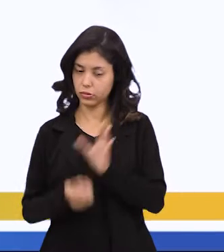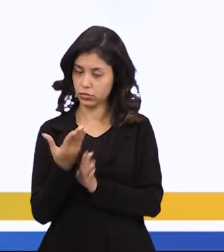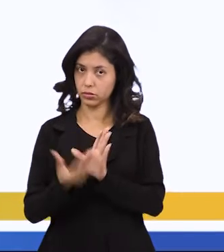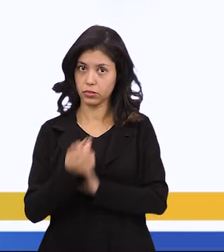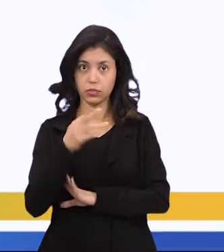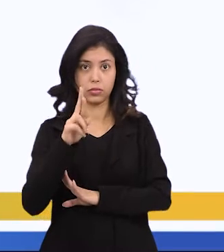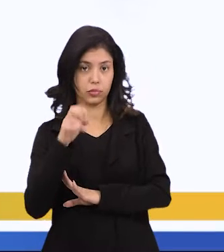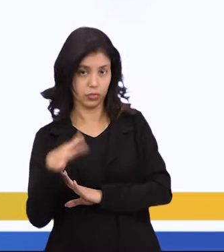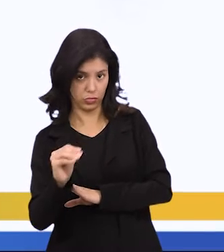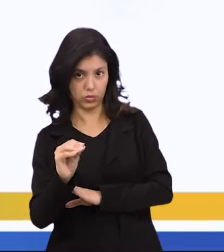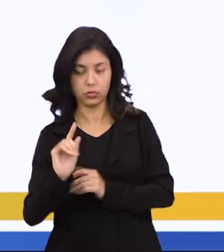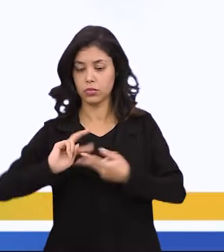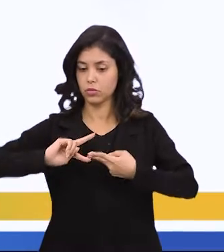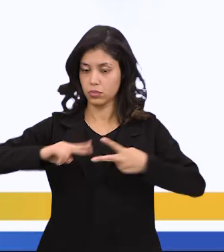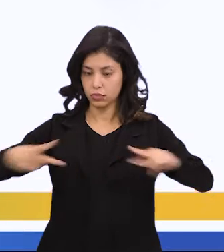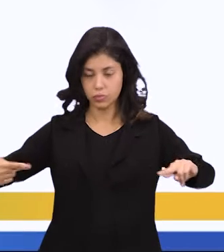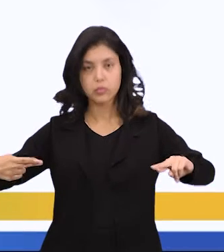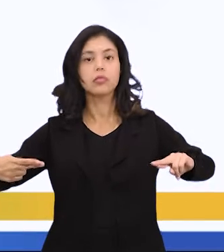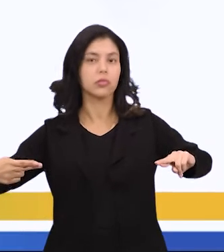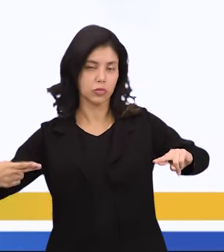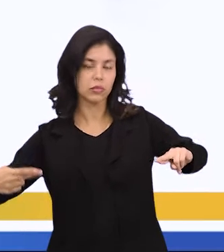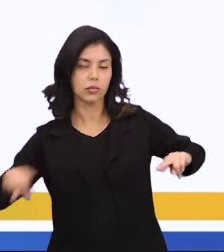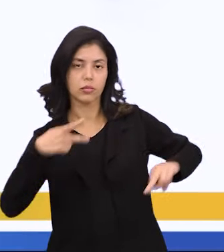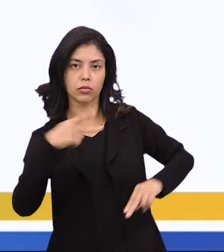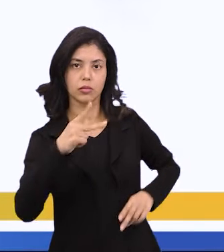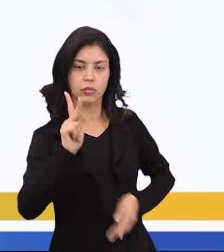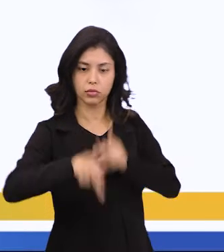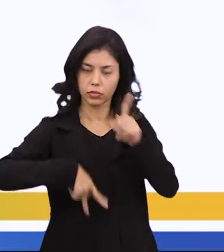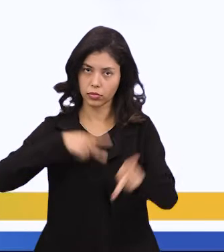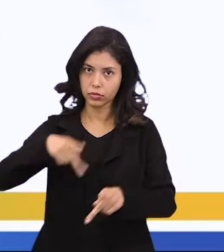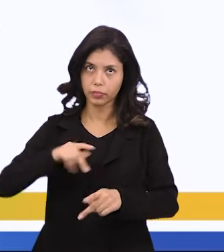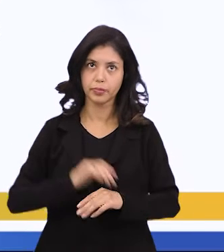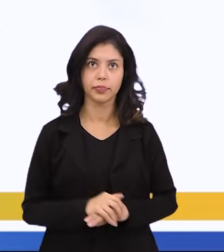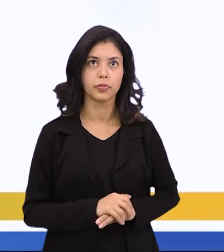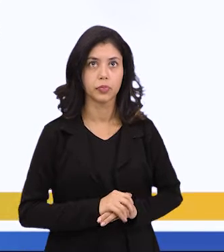fluxo genético, o fluxo gênico dessa população.